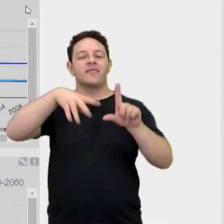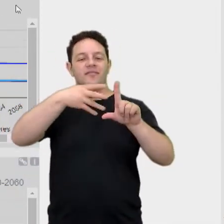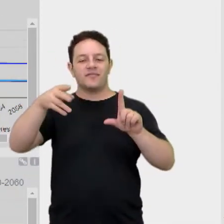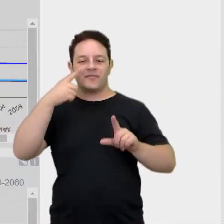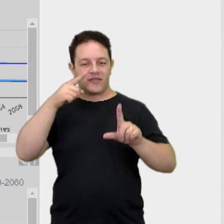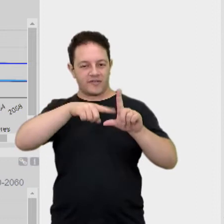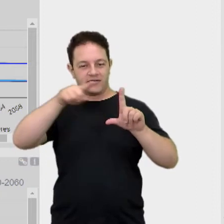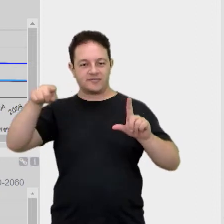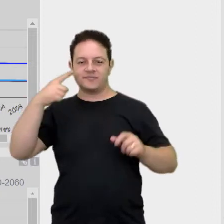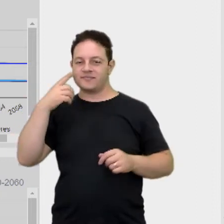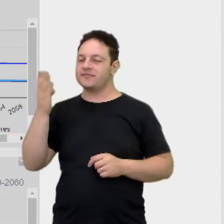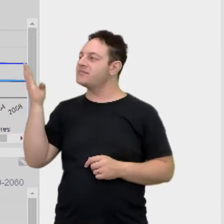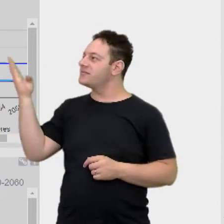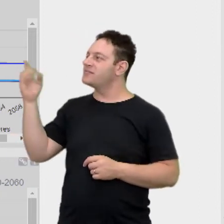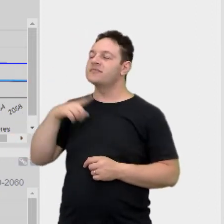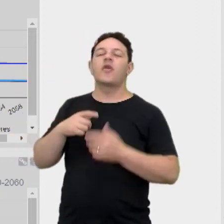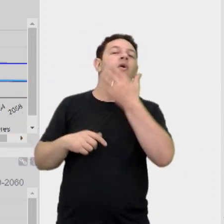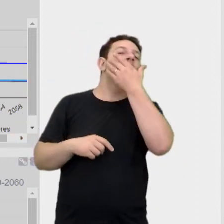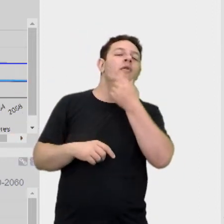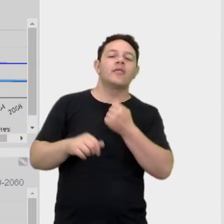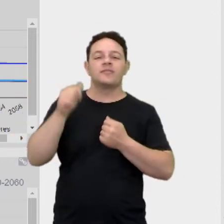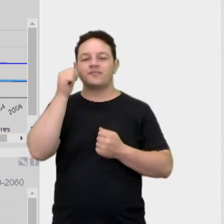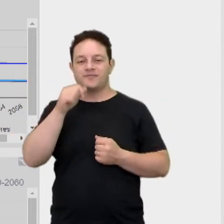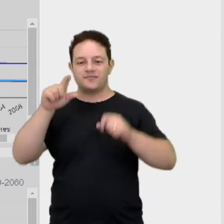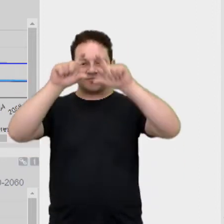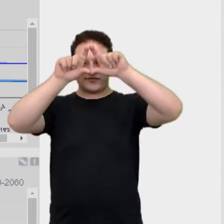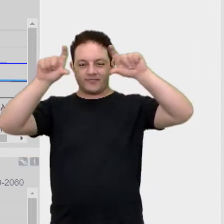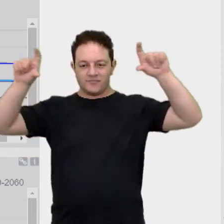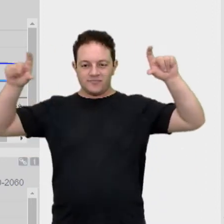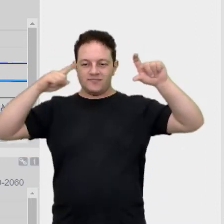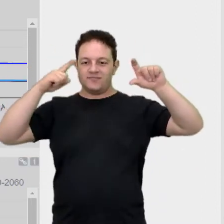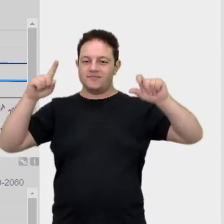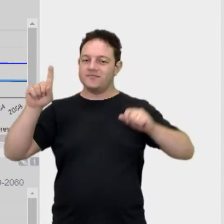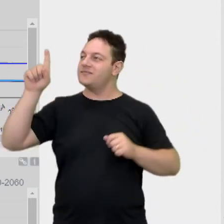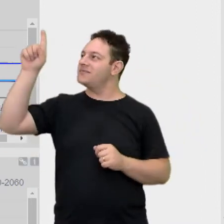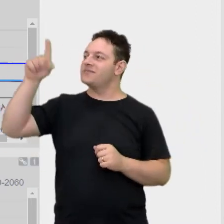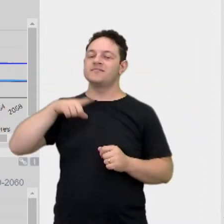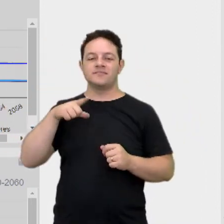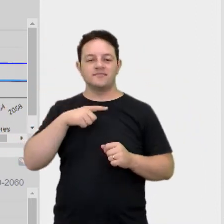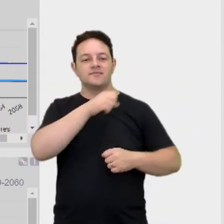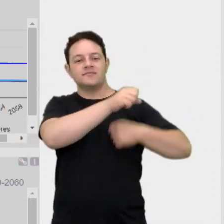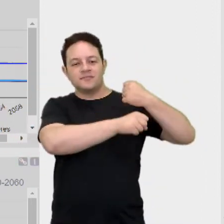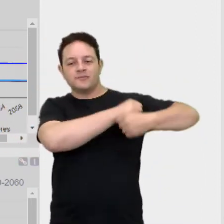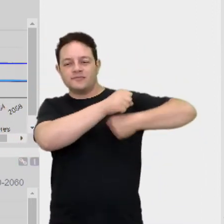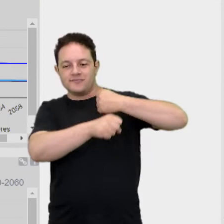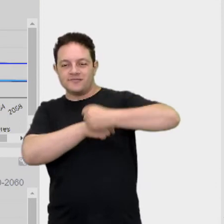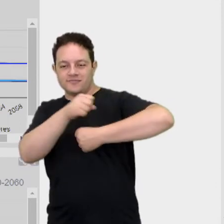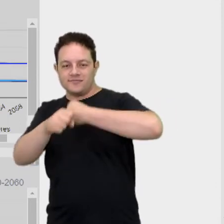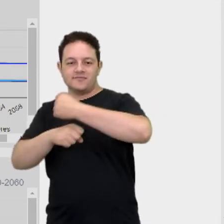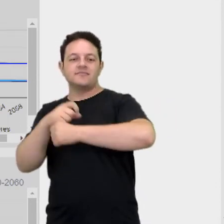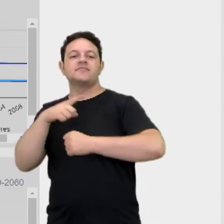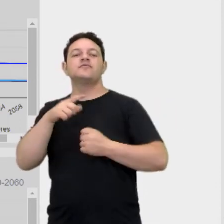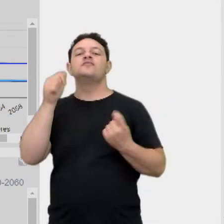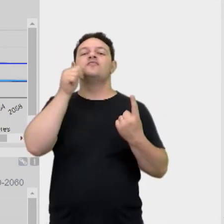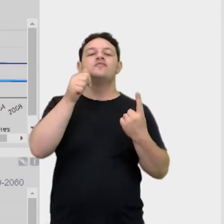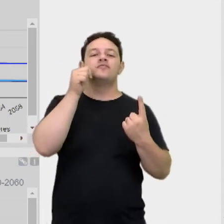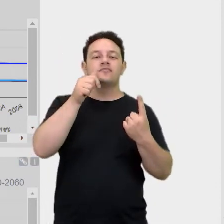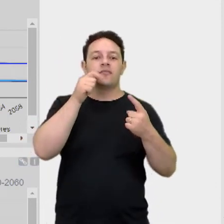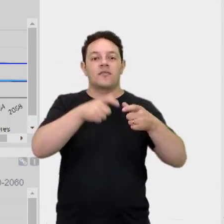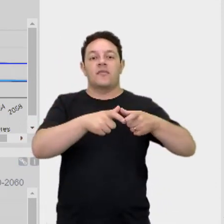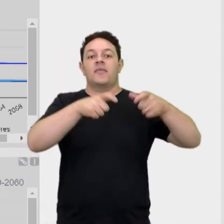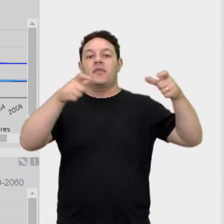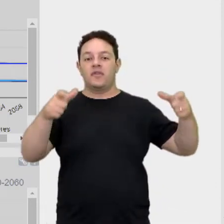de homens e mulheres, né? Aqui está mostrando aí nos anos, né? Então a gente tem aí as mulheres como maioria,